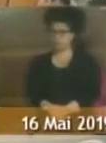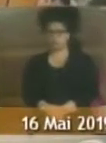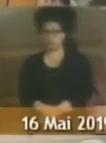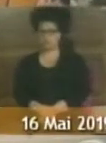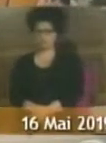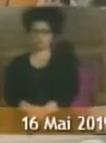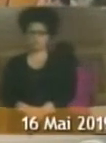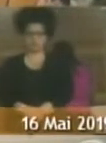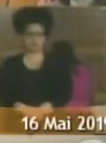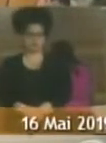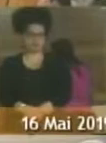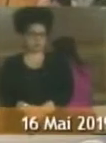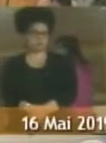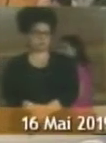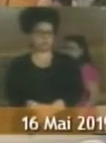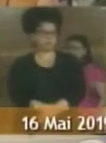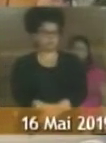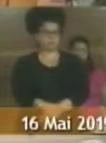Vereador Léo.